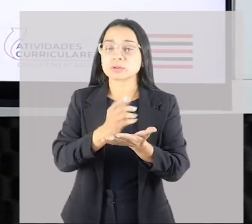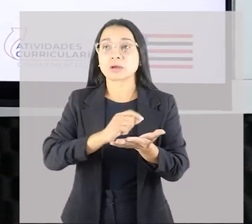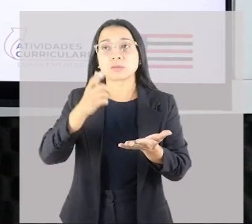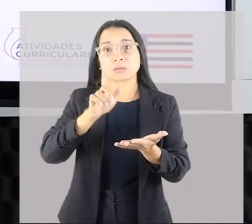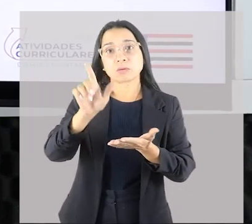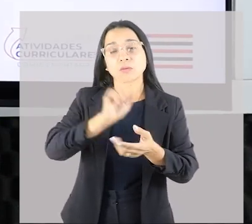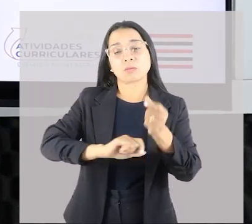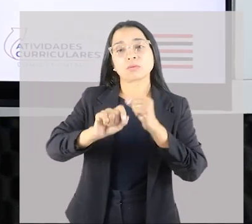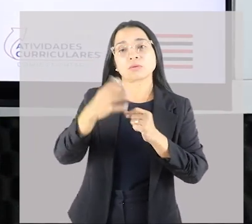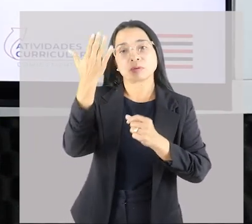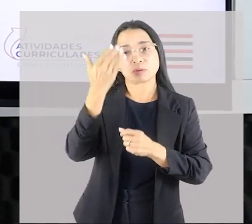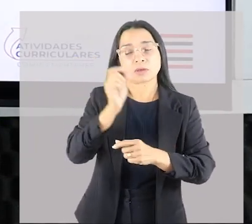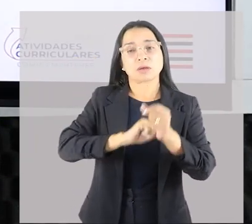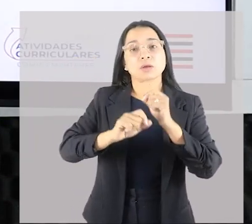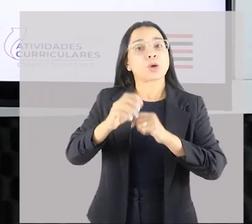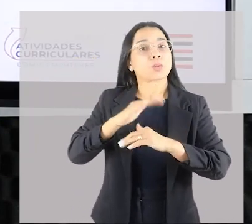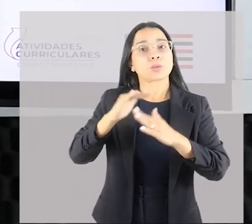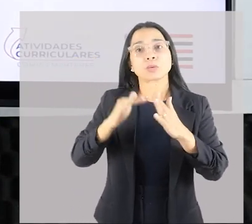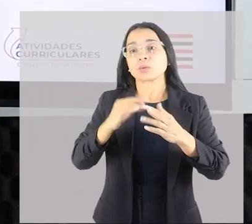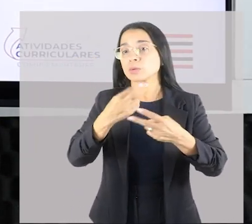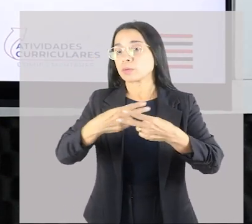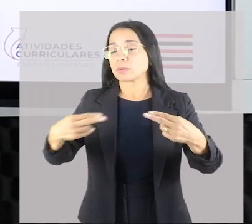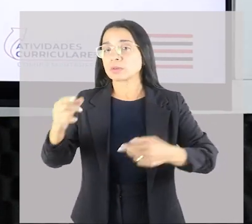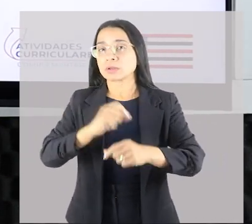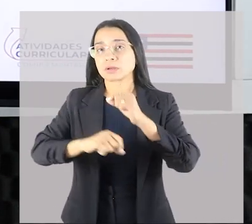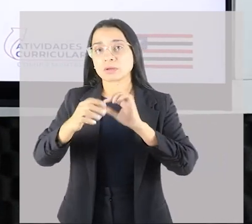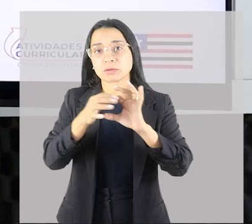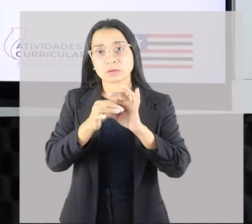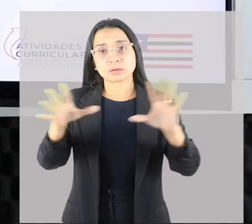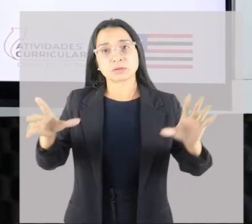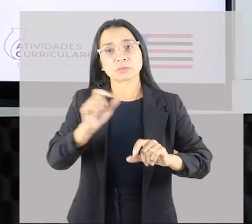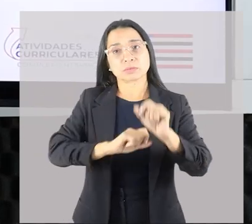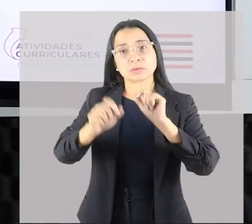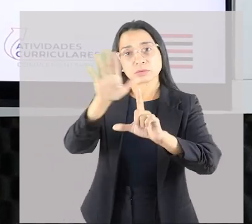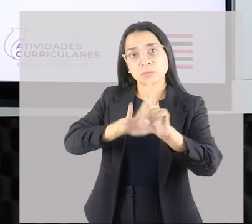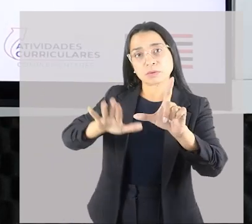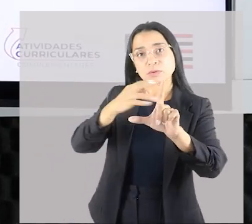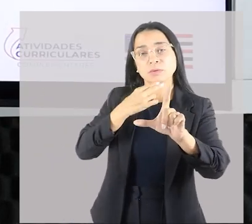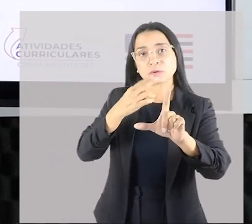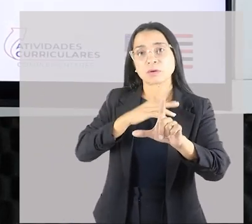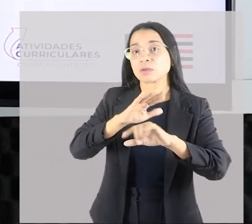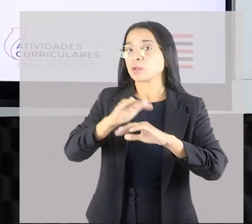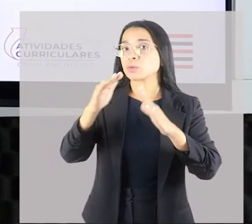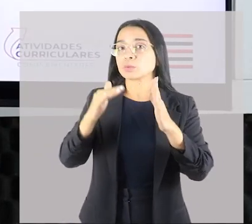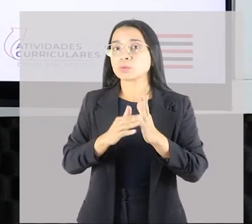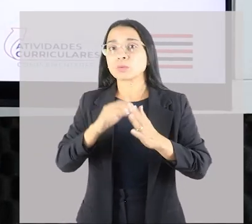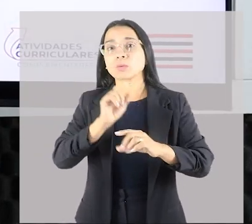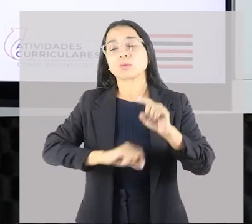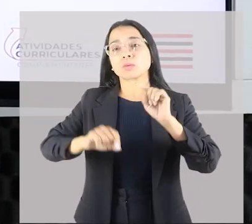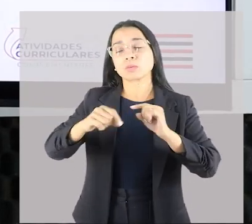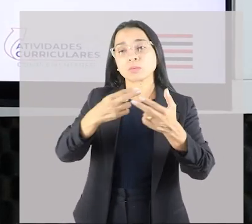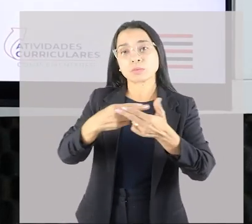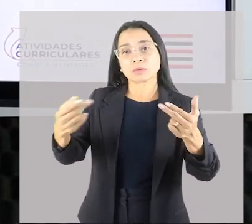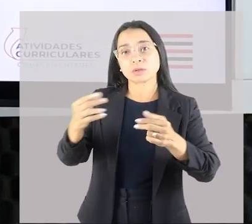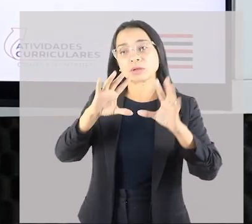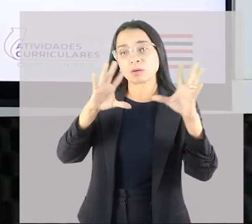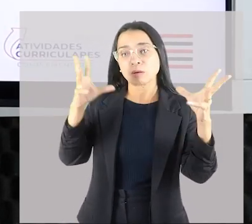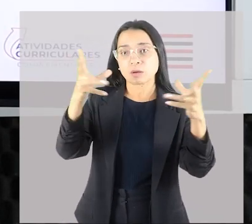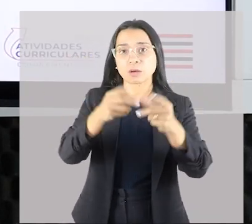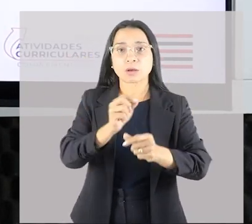tá bom? Mas todo esse material, essa aula, ela vai estar disponível para ti. Além da plataforma, tem também todo um material disponível, tá certo? Um